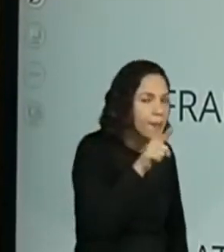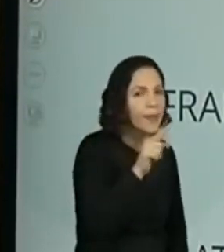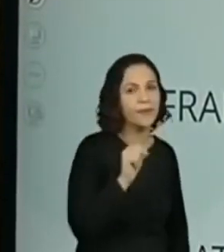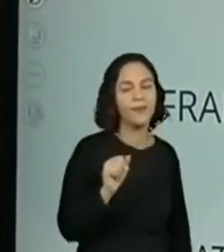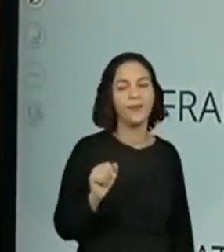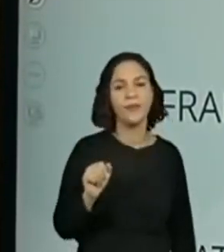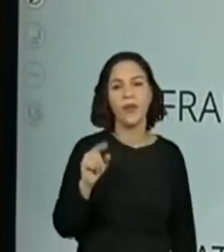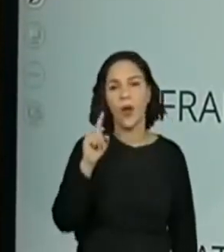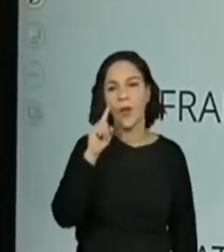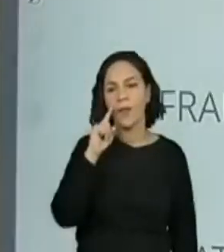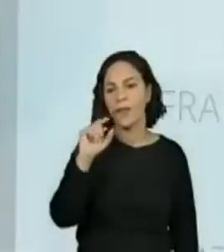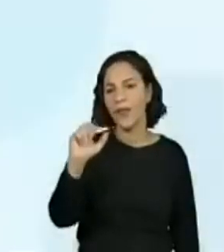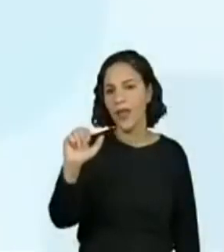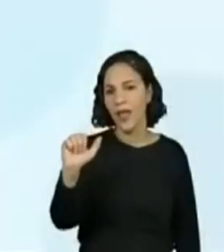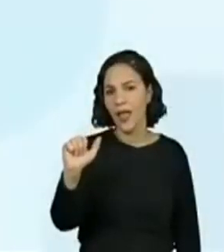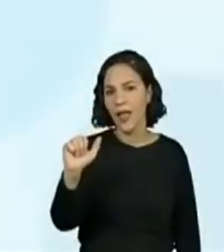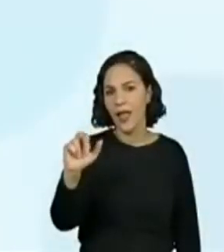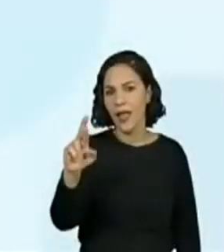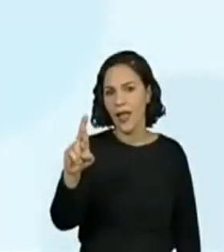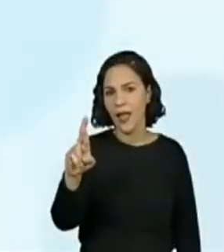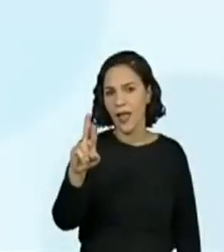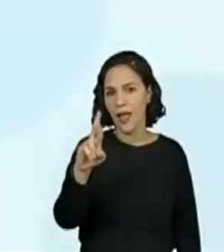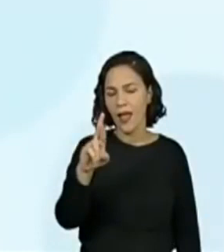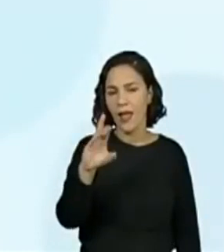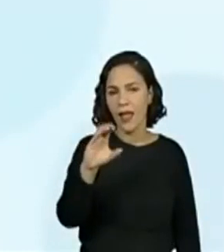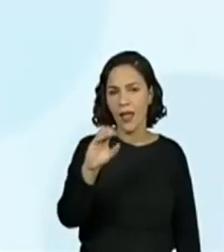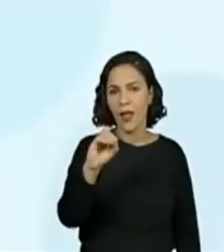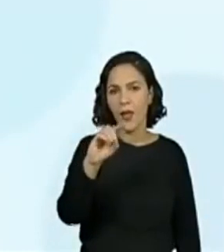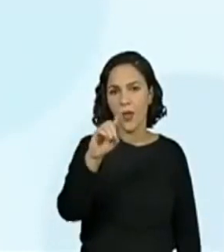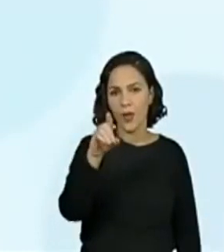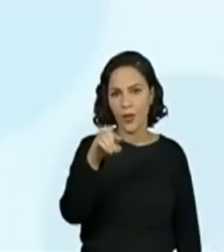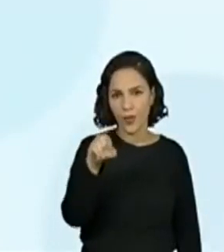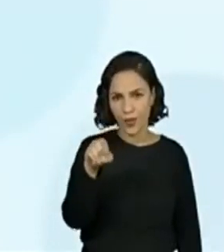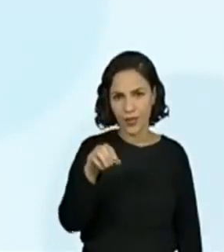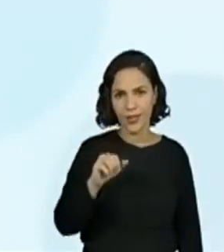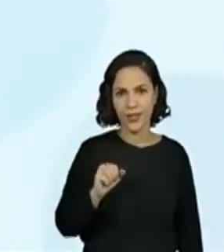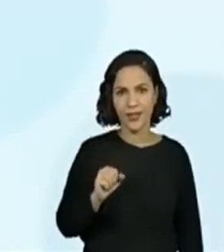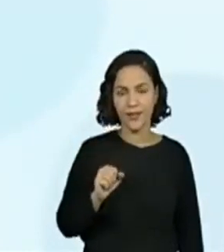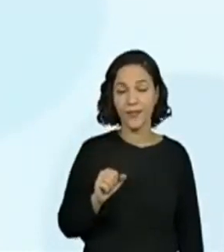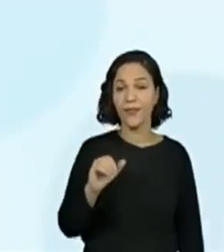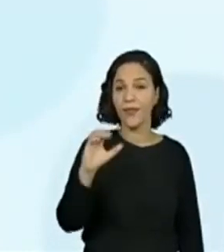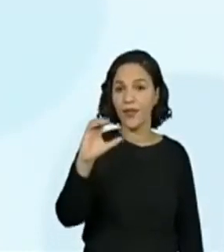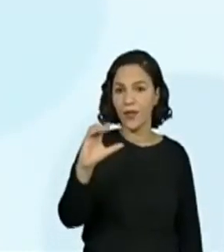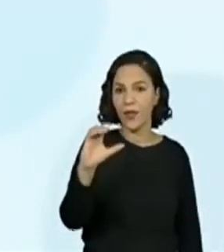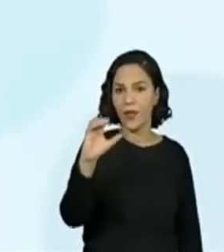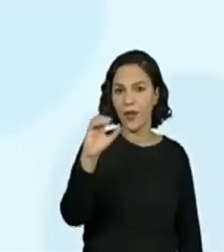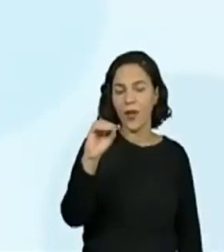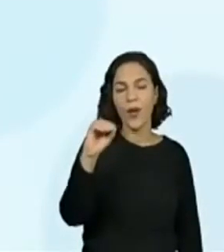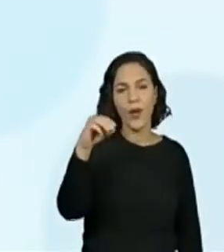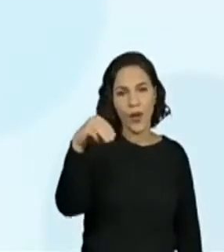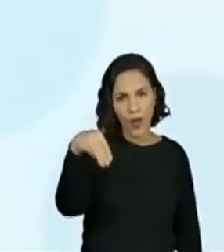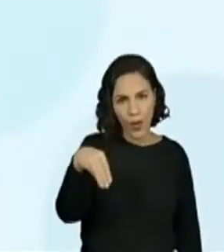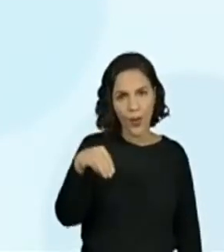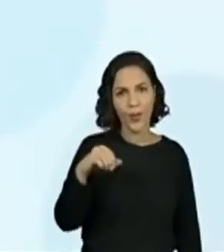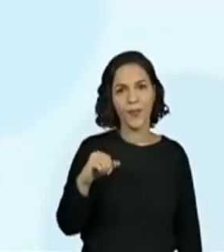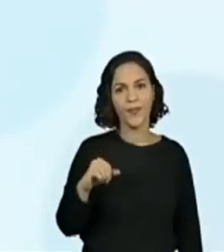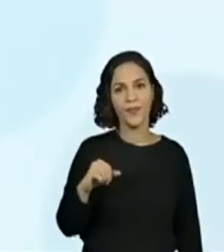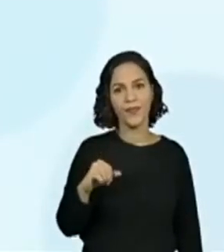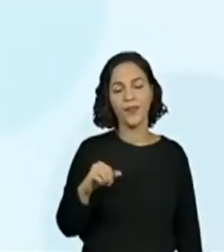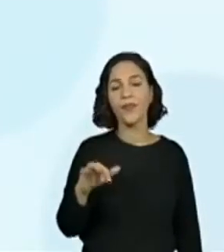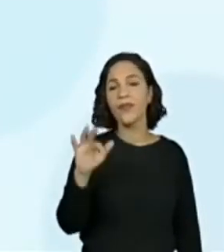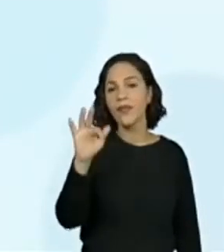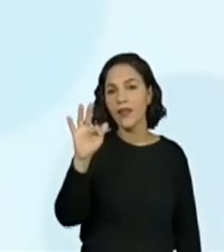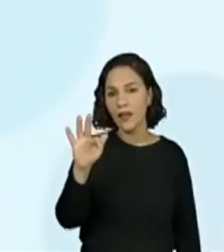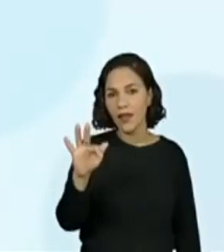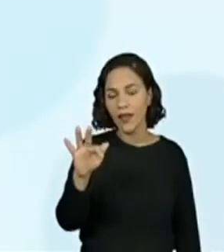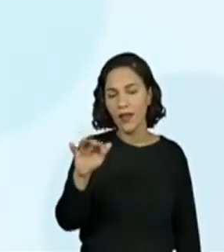para mim. Arroz com feijão. Professora, tá todo mundo fazendo isso? E aí outra observação, professora Kelly, a opção do